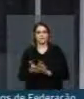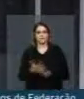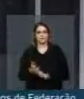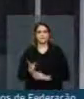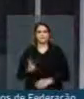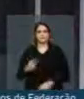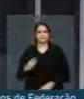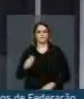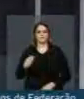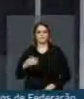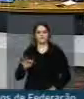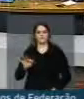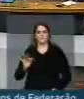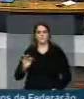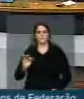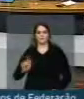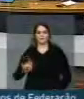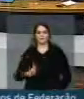à nossa FETAG. Obrigado.